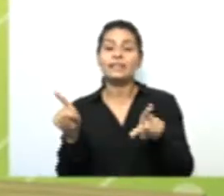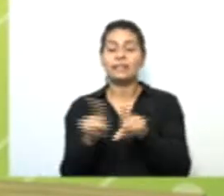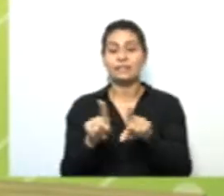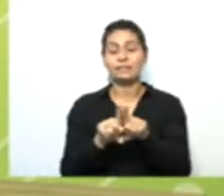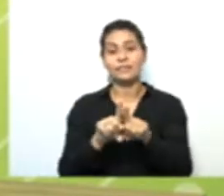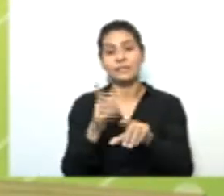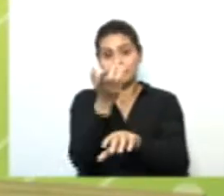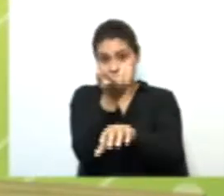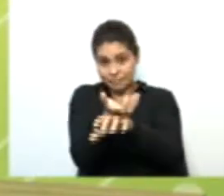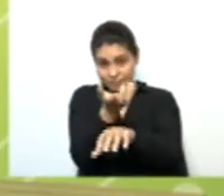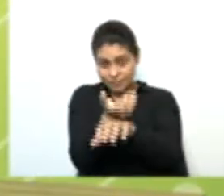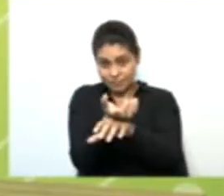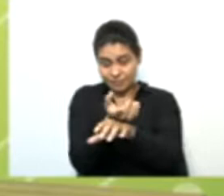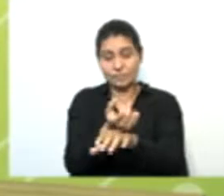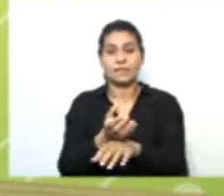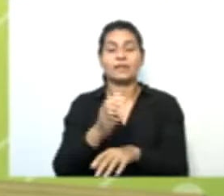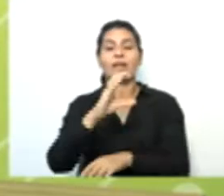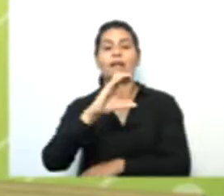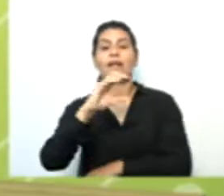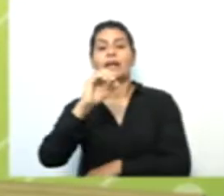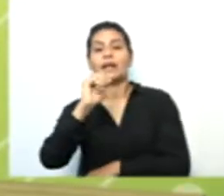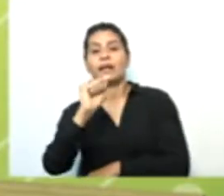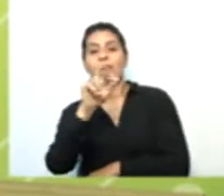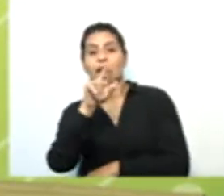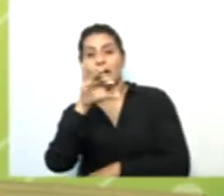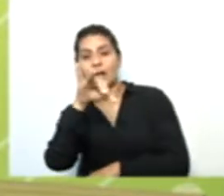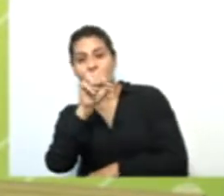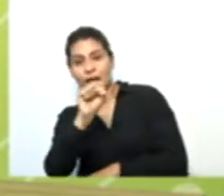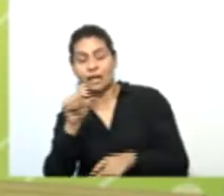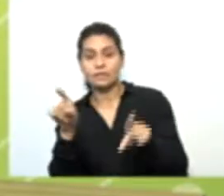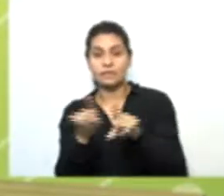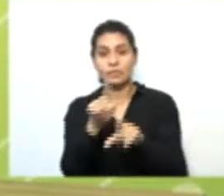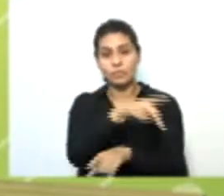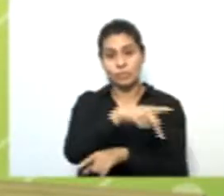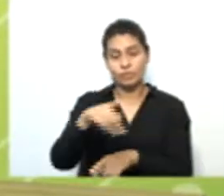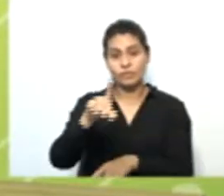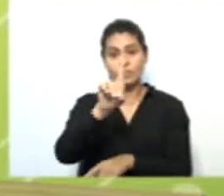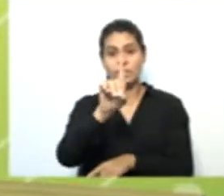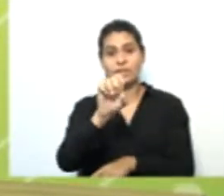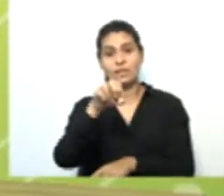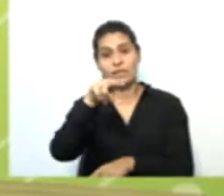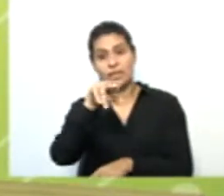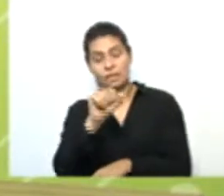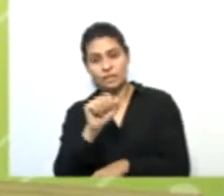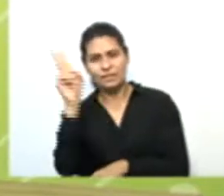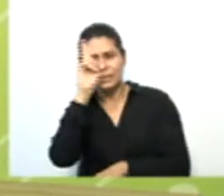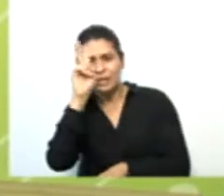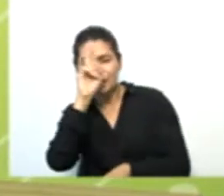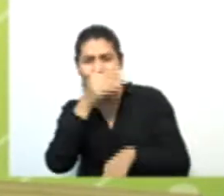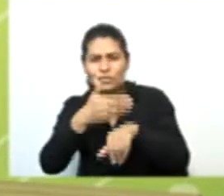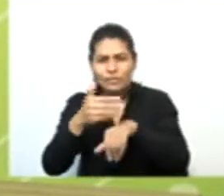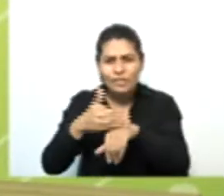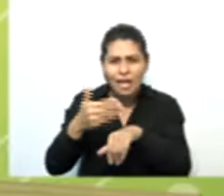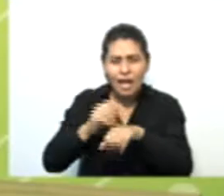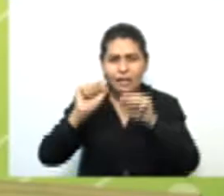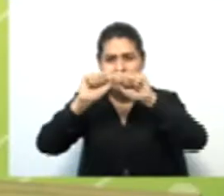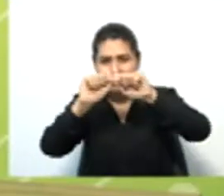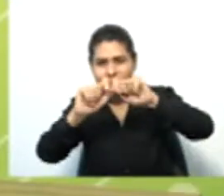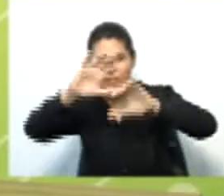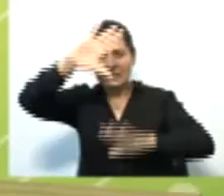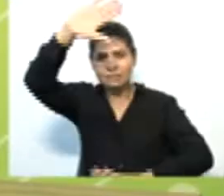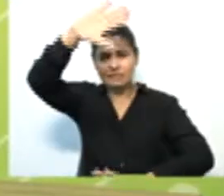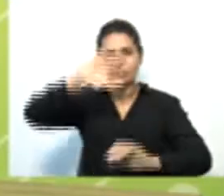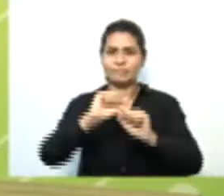que na disciplina do professor Carlos Felipe e da professora Denise, vocês fizeram uma atividade. Lembra dos banners que